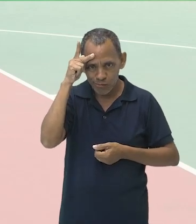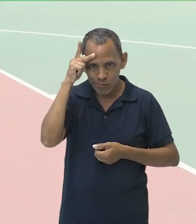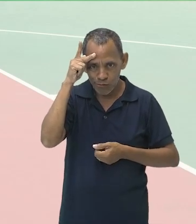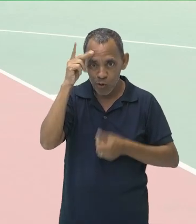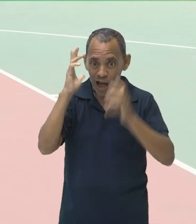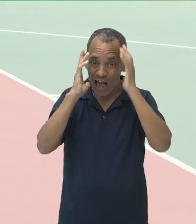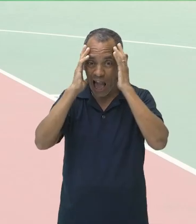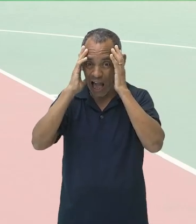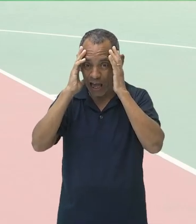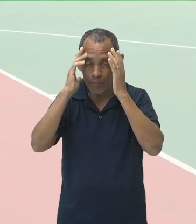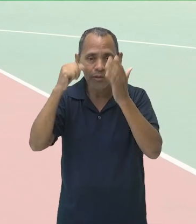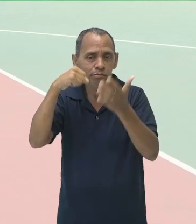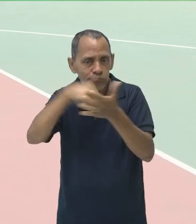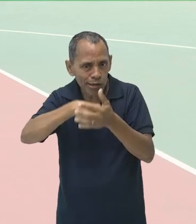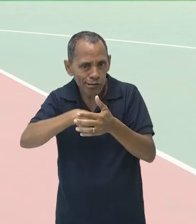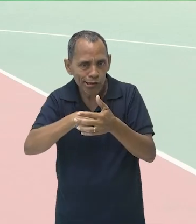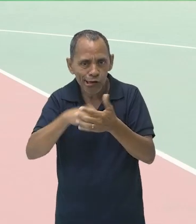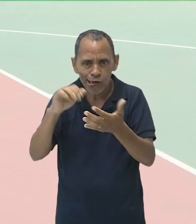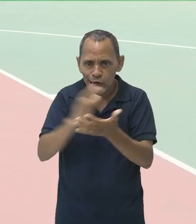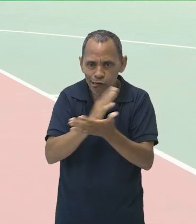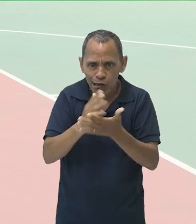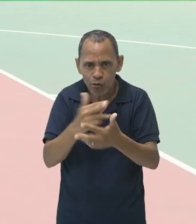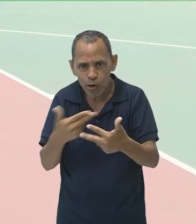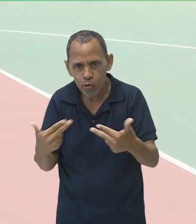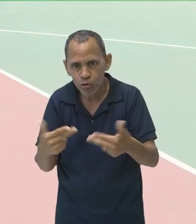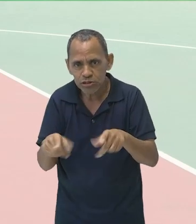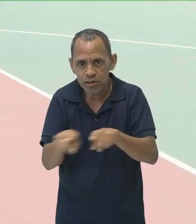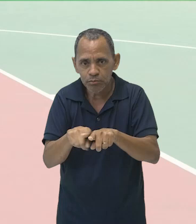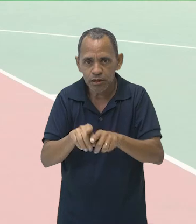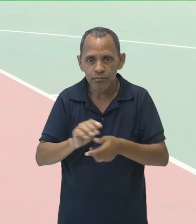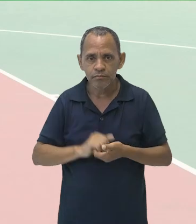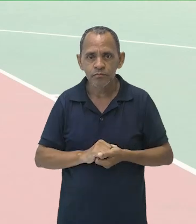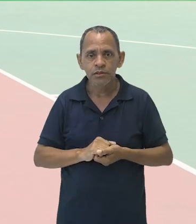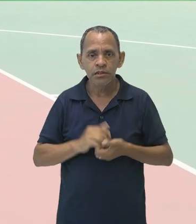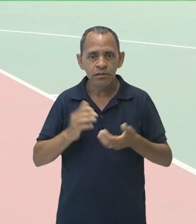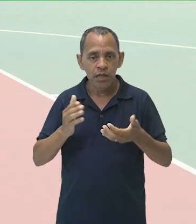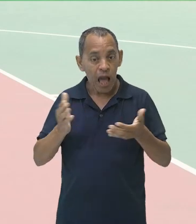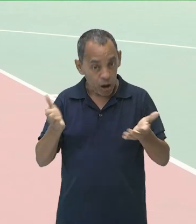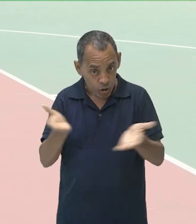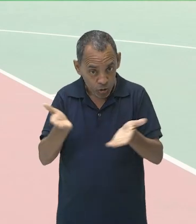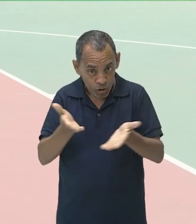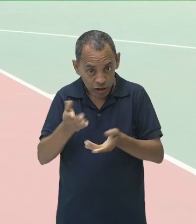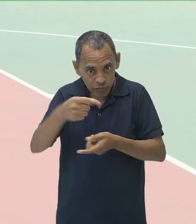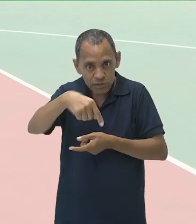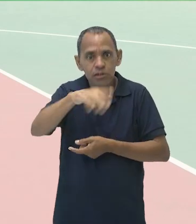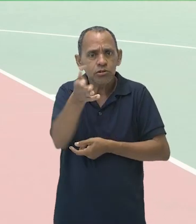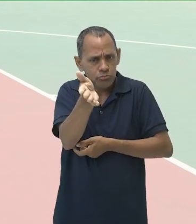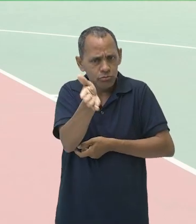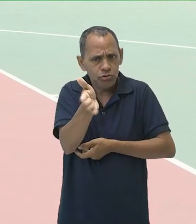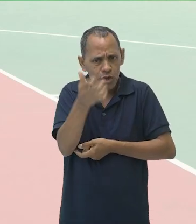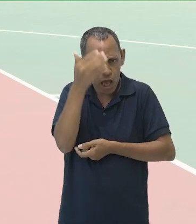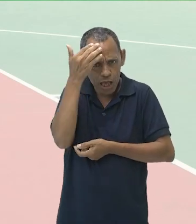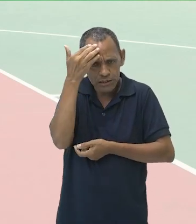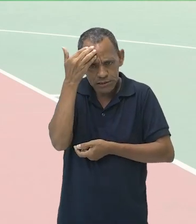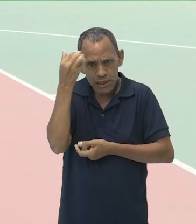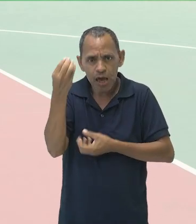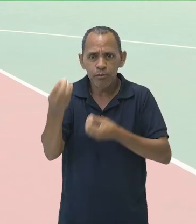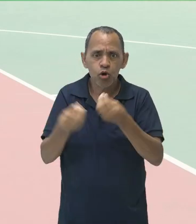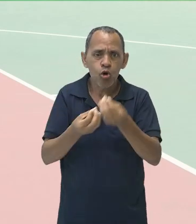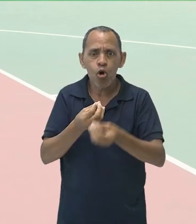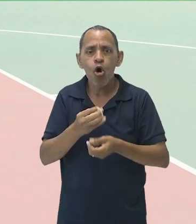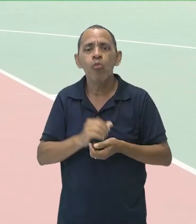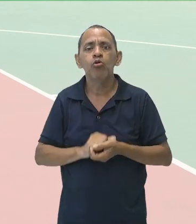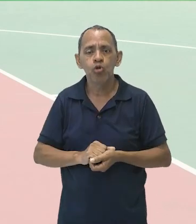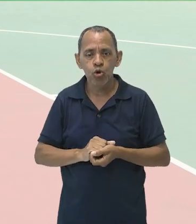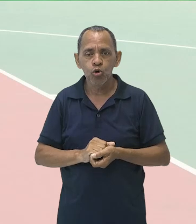tá bom? Então, pronto, agora vocês já sabem, né, quais são os primeiros cuidados caso ocorra um desmaio na sua